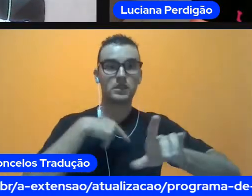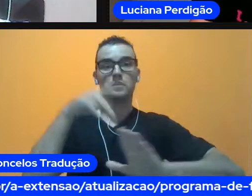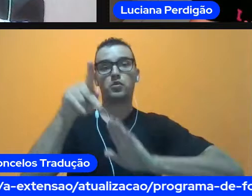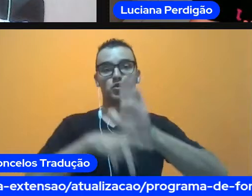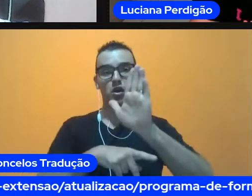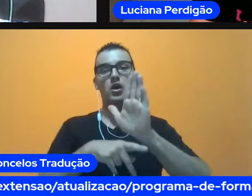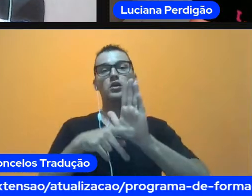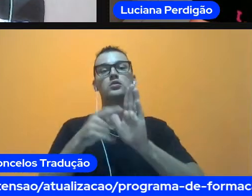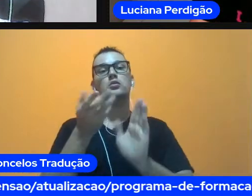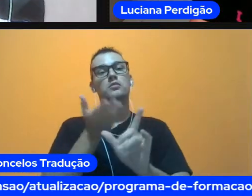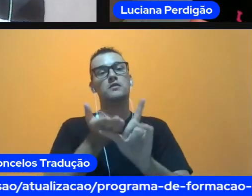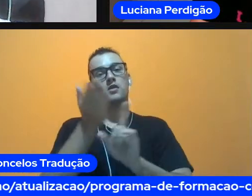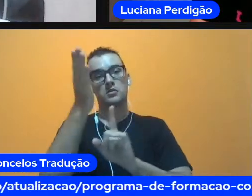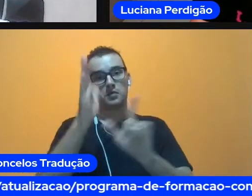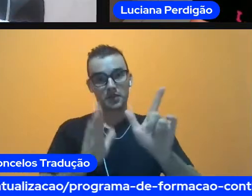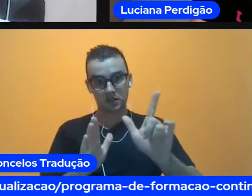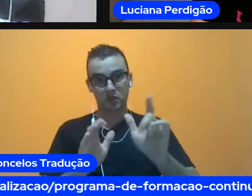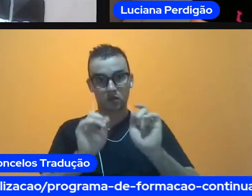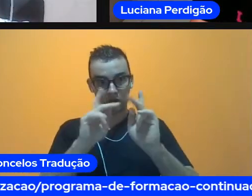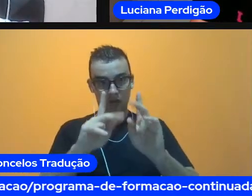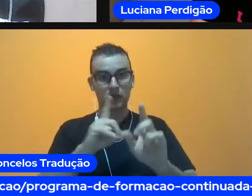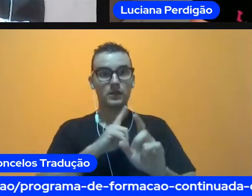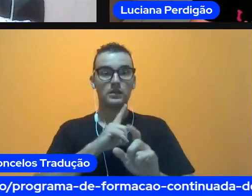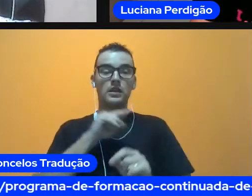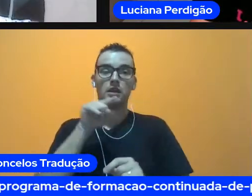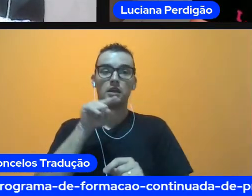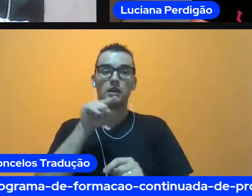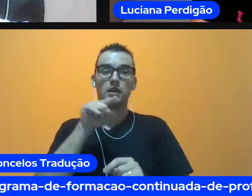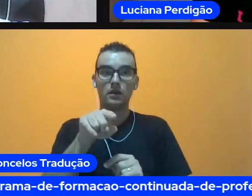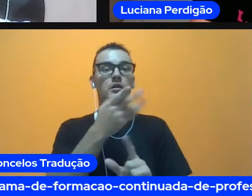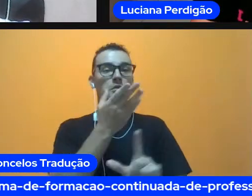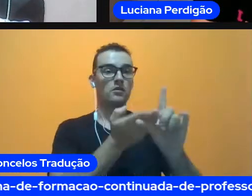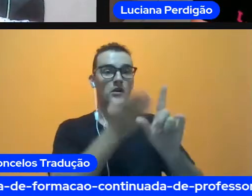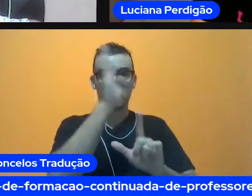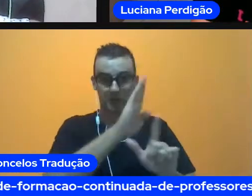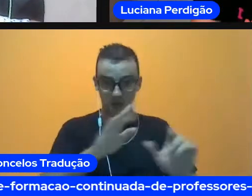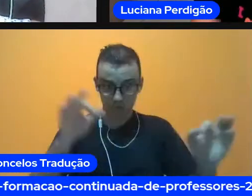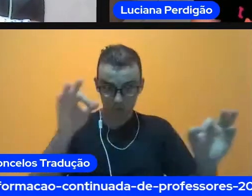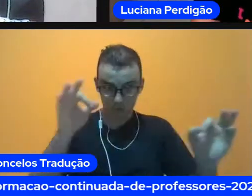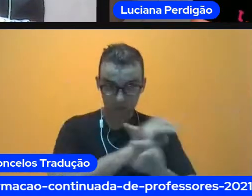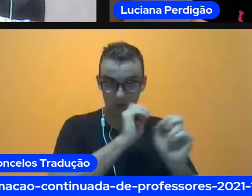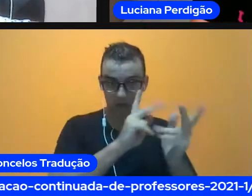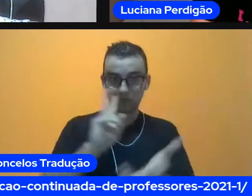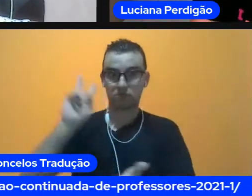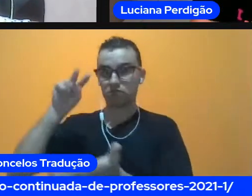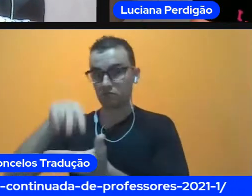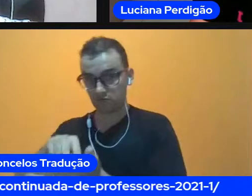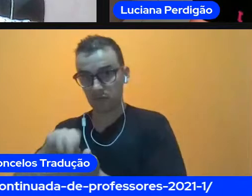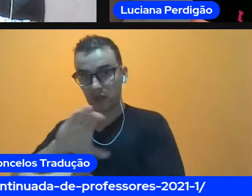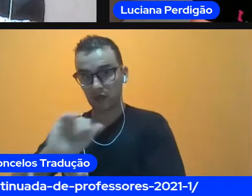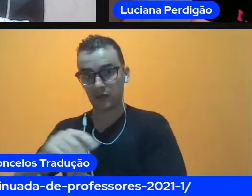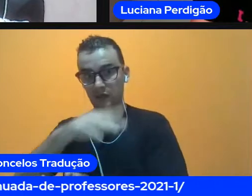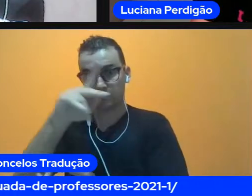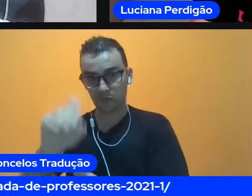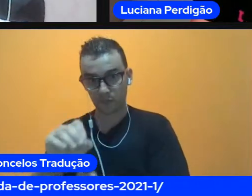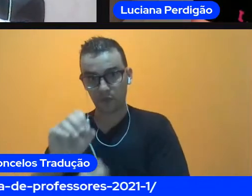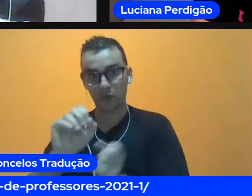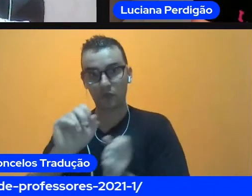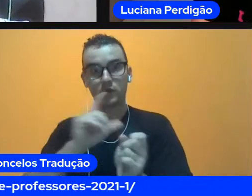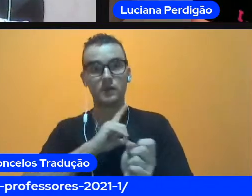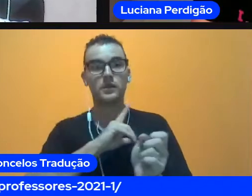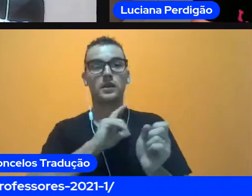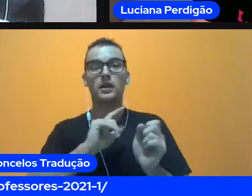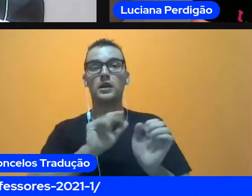Brasil. Saiu Plataforma Brasil, vamos para o campo. Né? Tendo um plano de